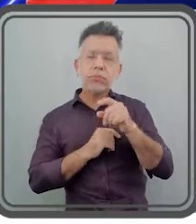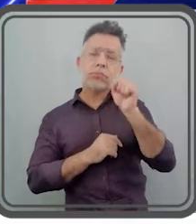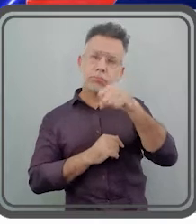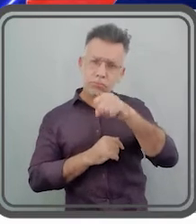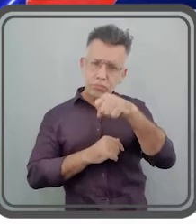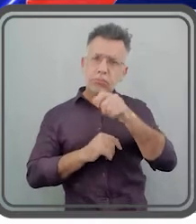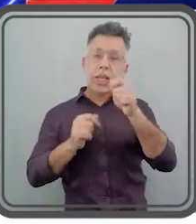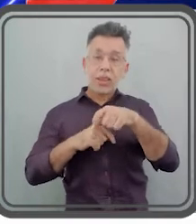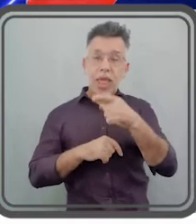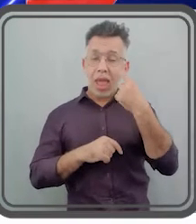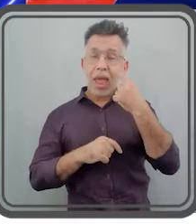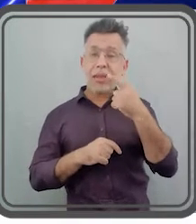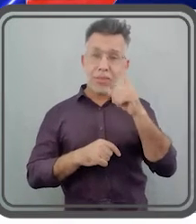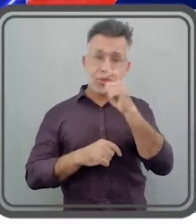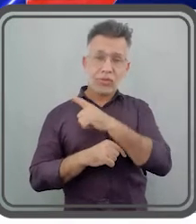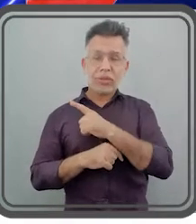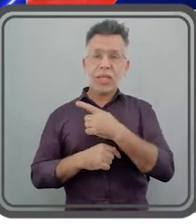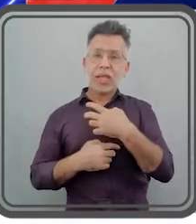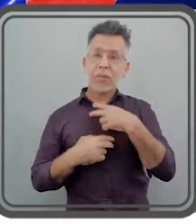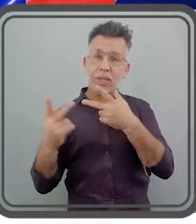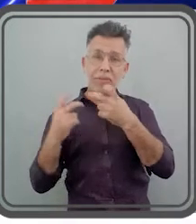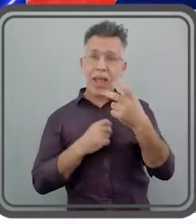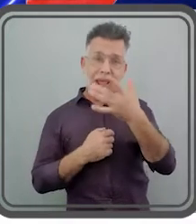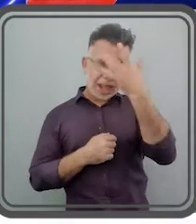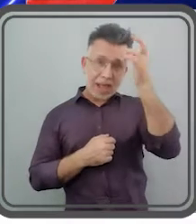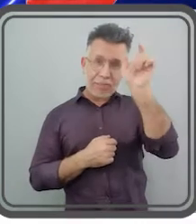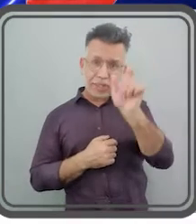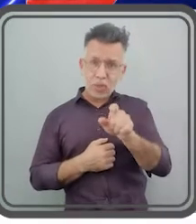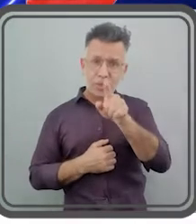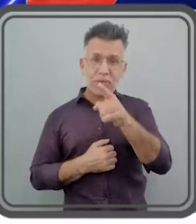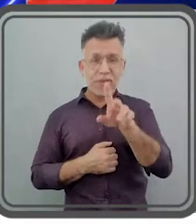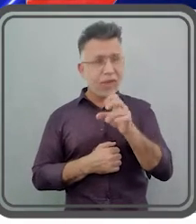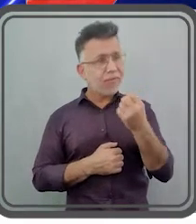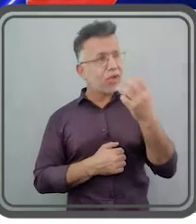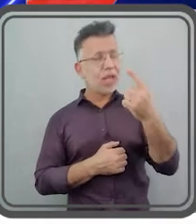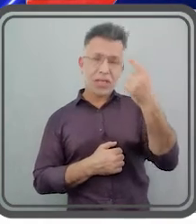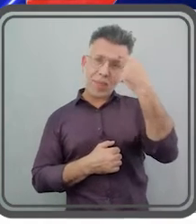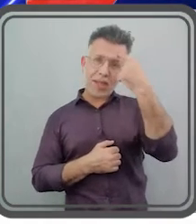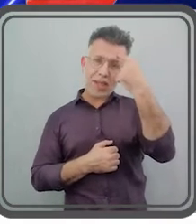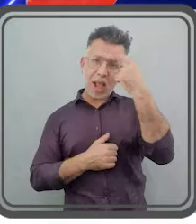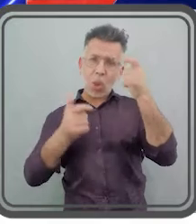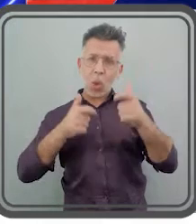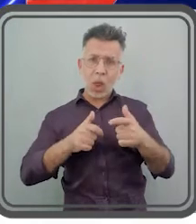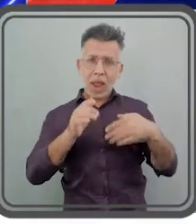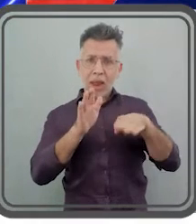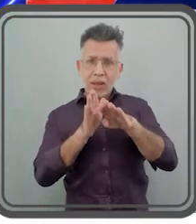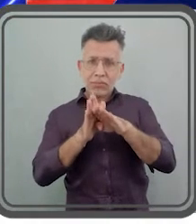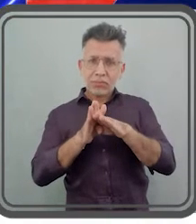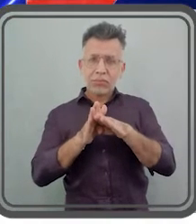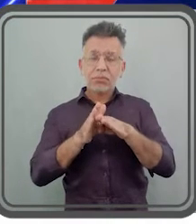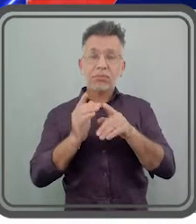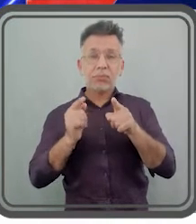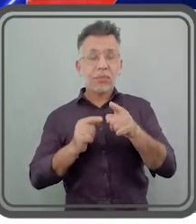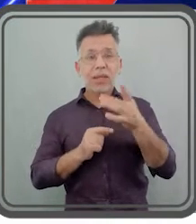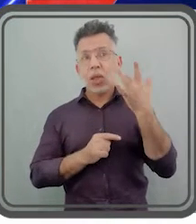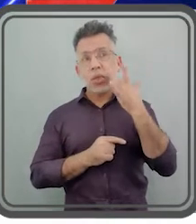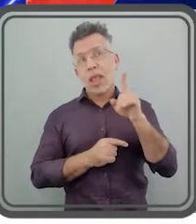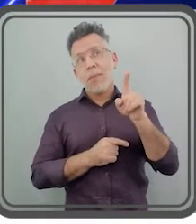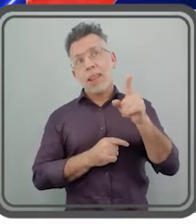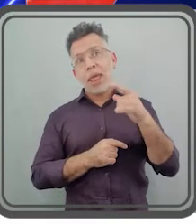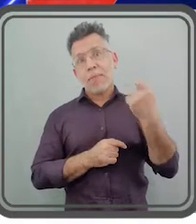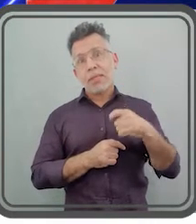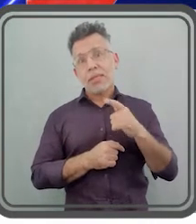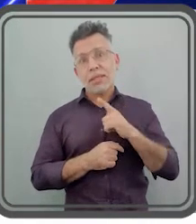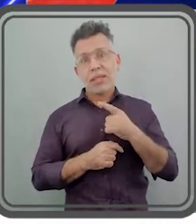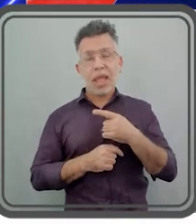essa é uma dificuldade que a gente notava muito também as pessoas você vai viajar sequer tentar algum lugar onde você tá onde você quer aí você não sabe